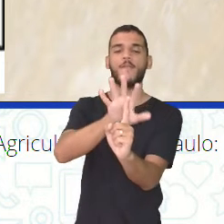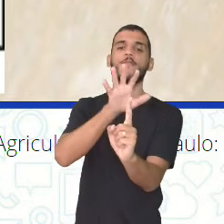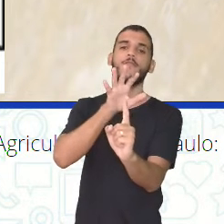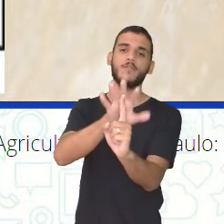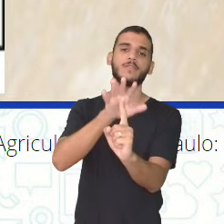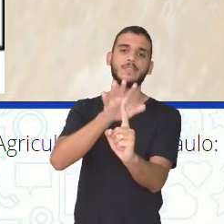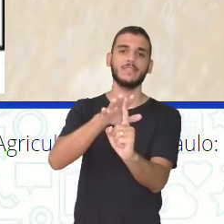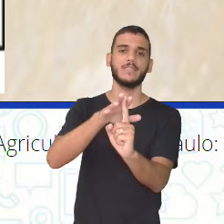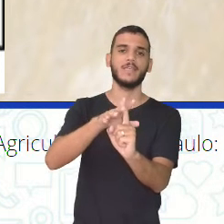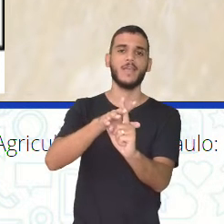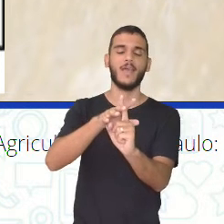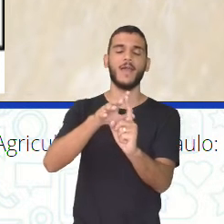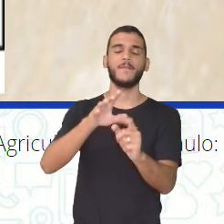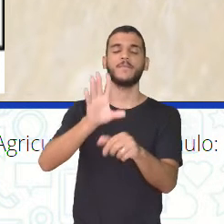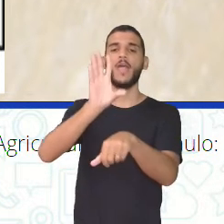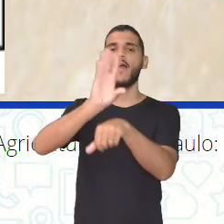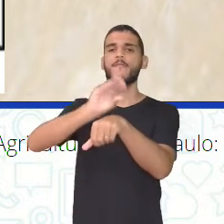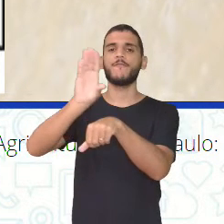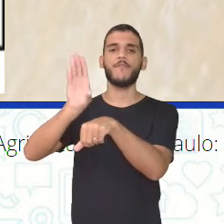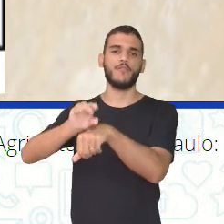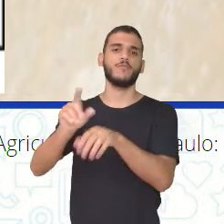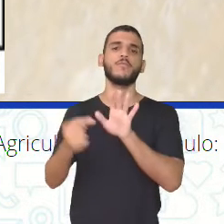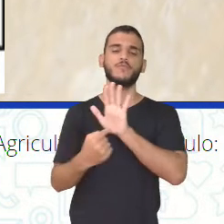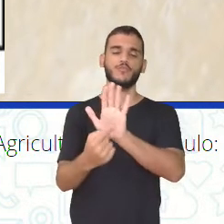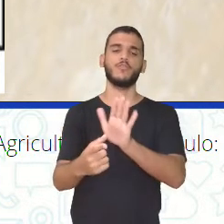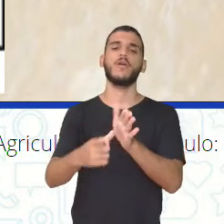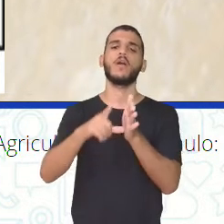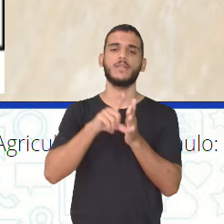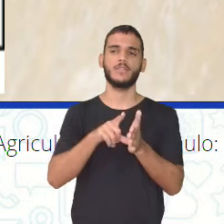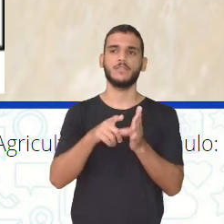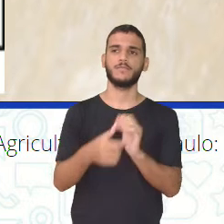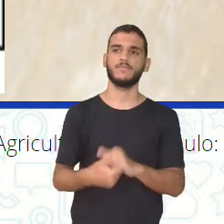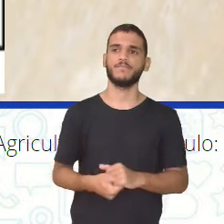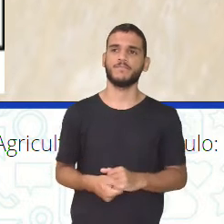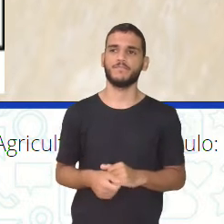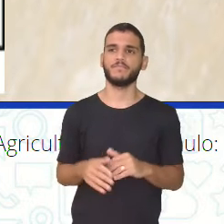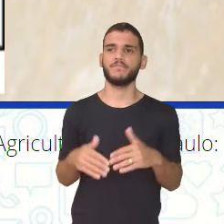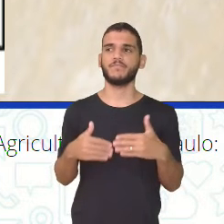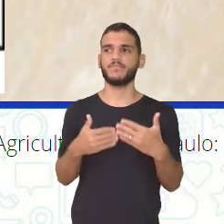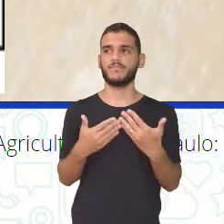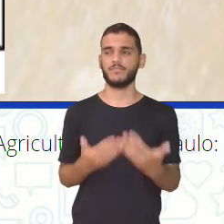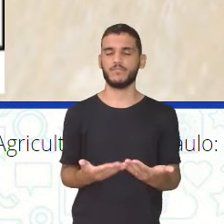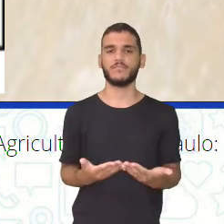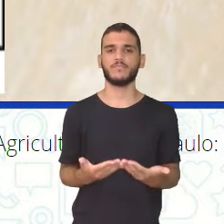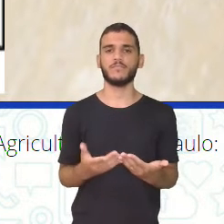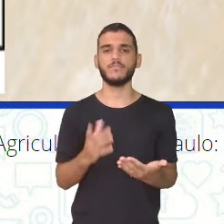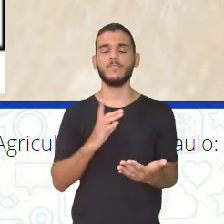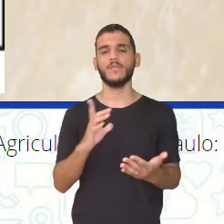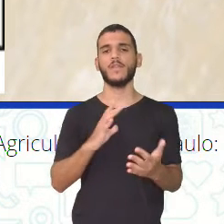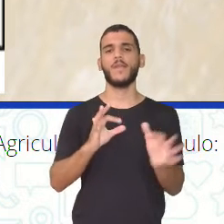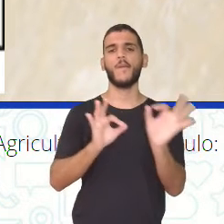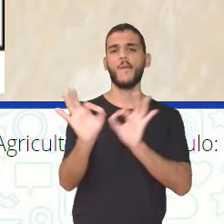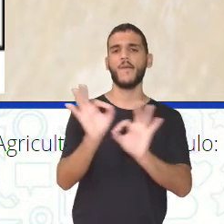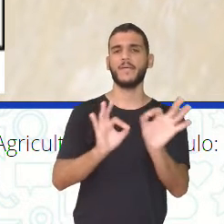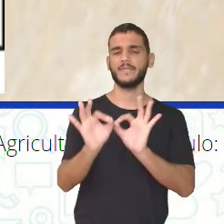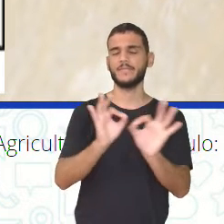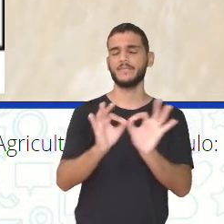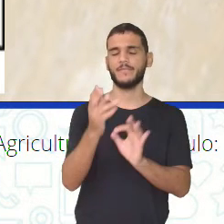naqueles subsistemas que a gente tem ali. Né? Então, veja, eu trouxe aí para vocês um esquema que relaciona com